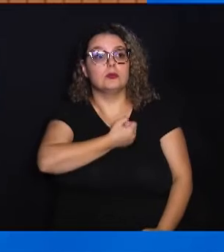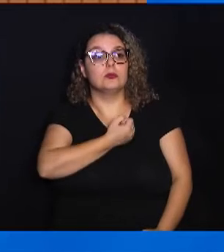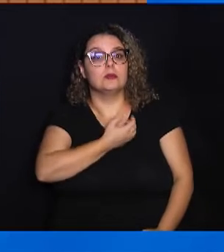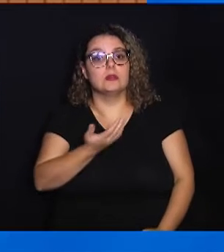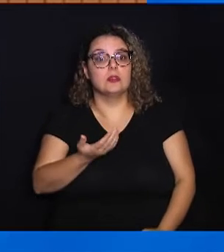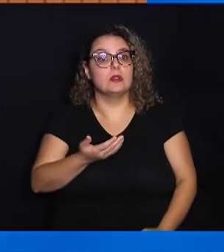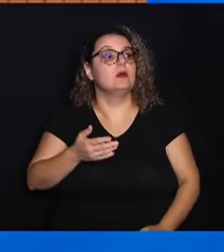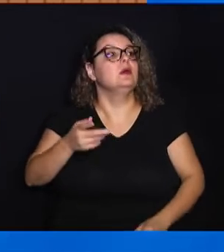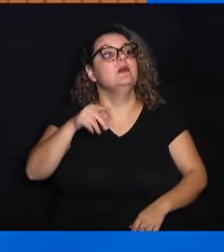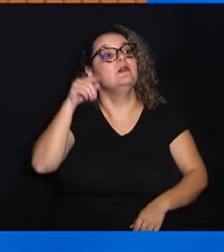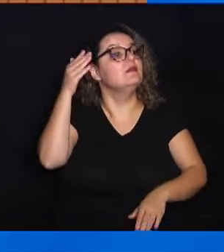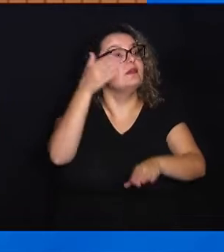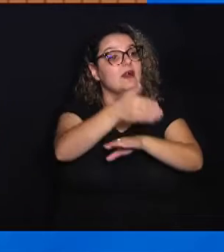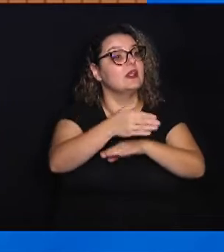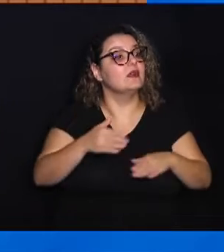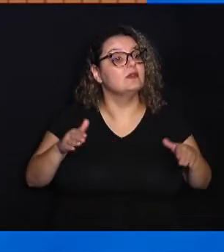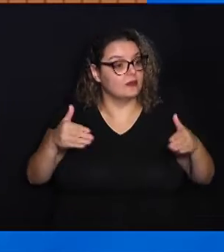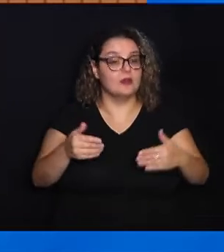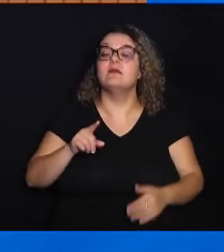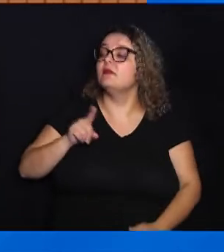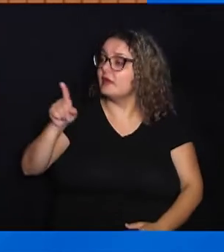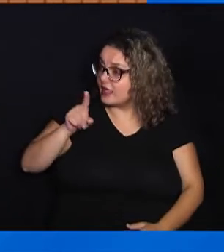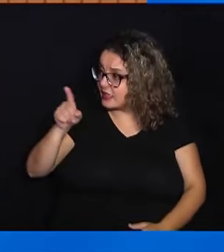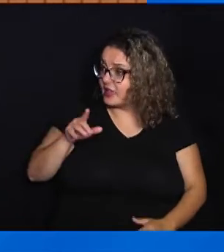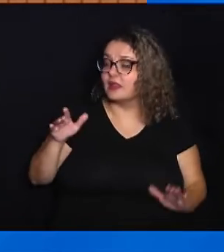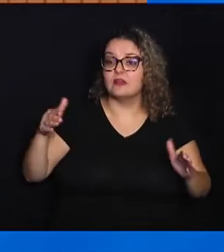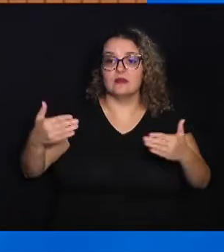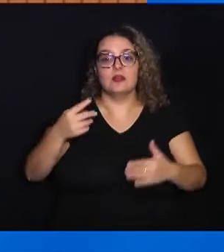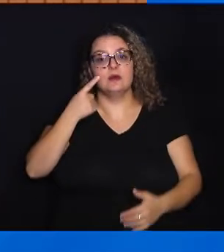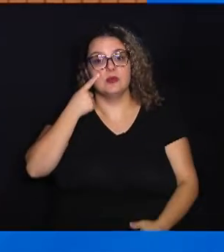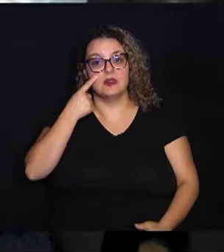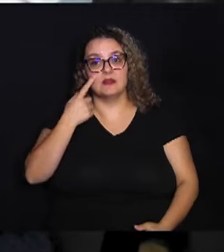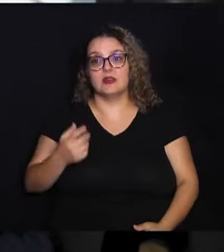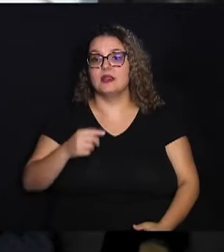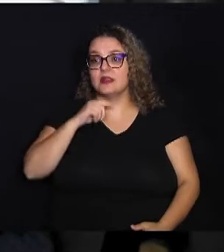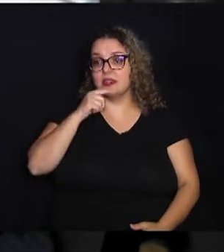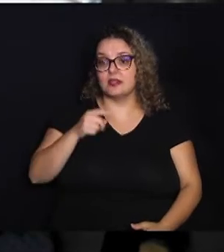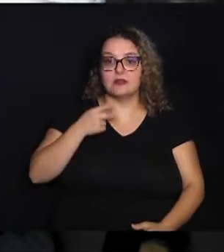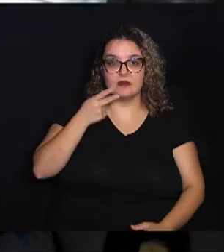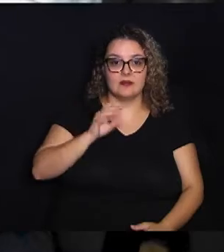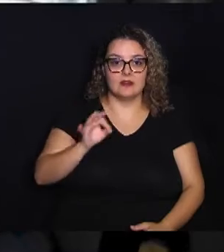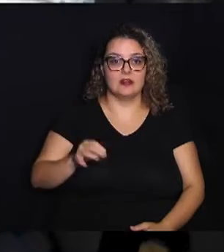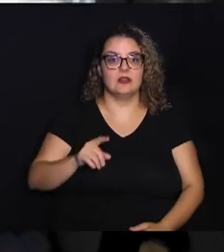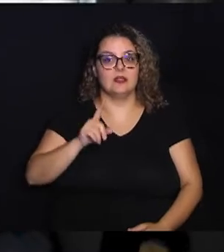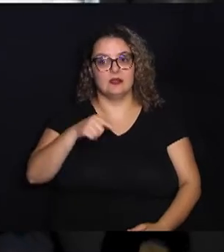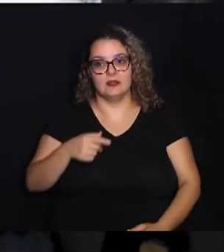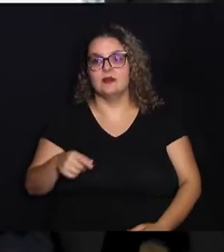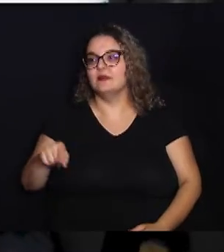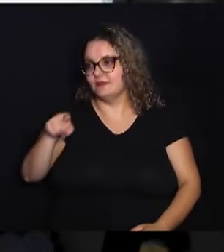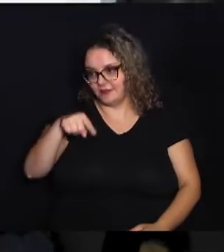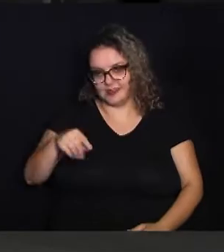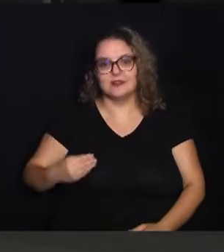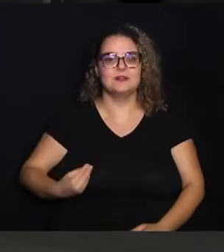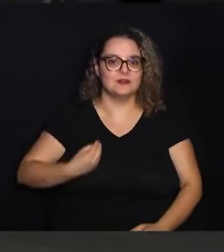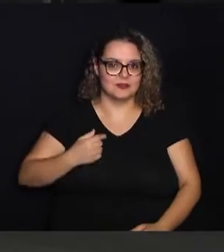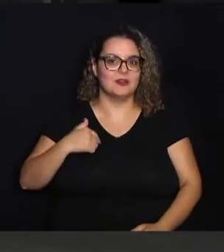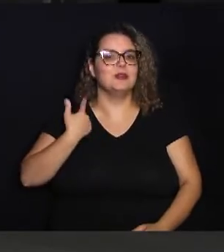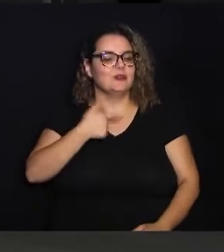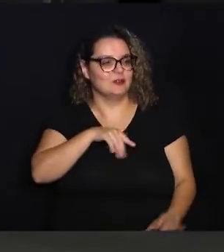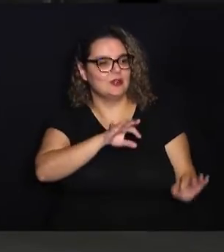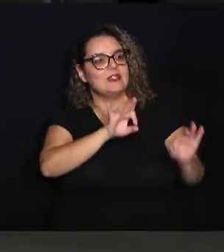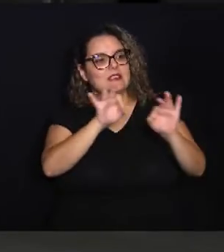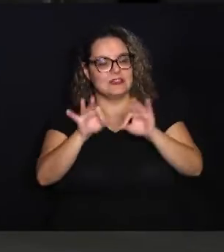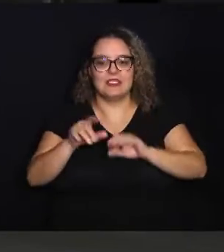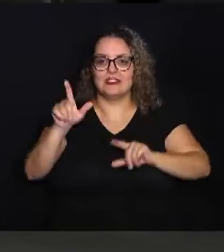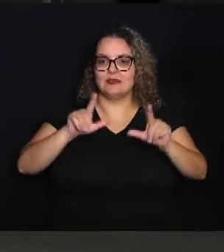corre lá discutindo. no fórum para ver. Exatamente, vai lá no fórum para ver, ninguém falava nada. Gente, até porque vocês passaram por isso, a né? gente estava na cobertura,